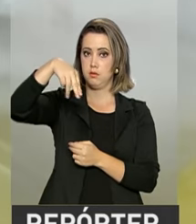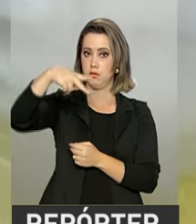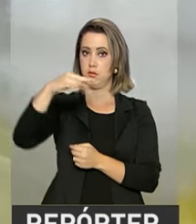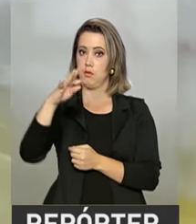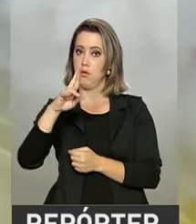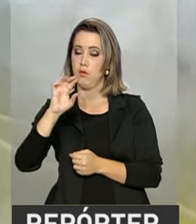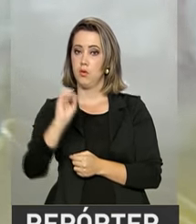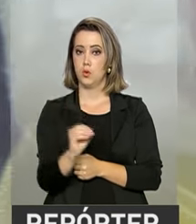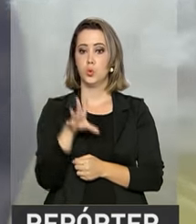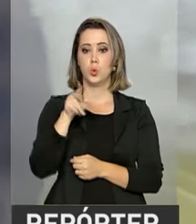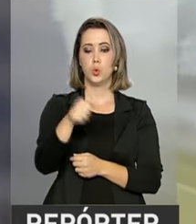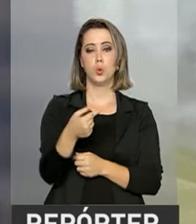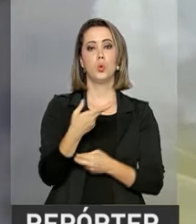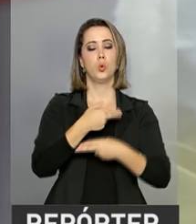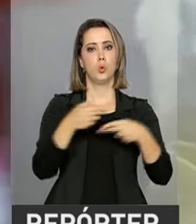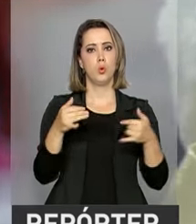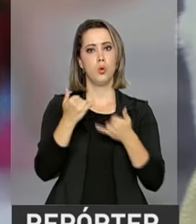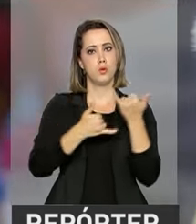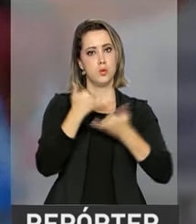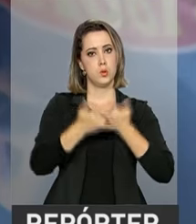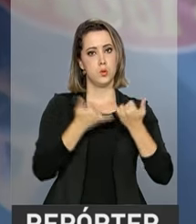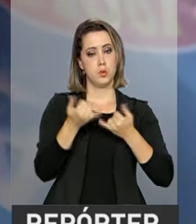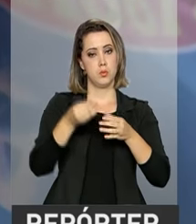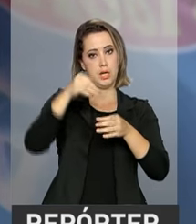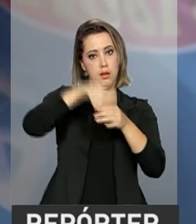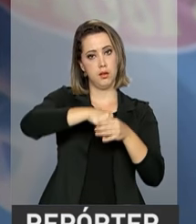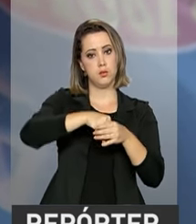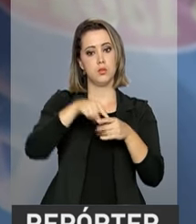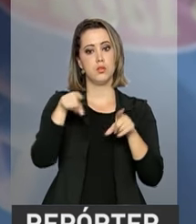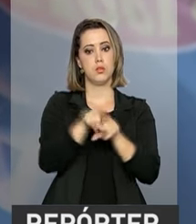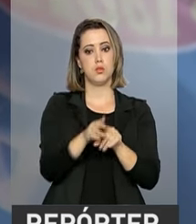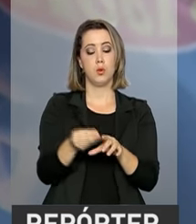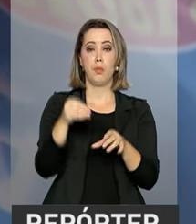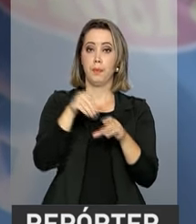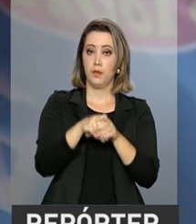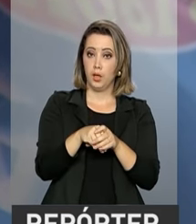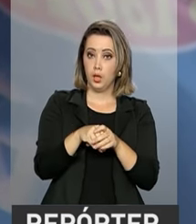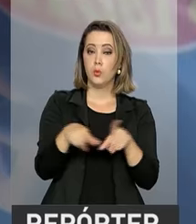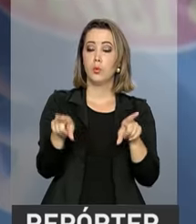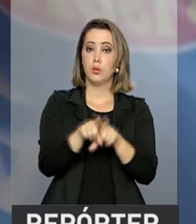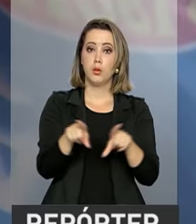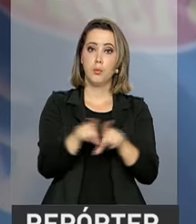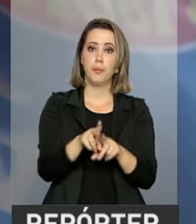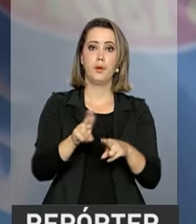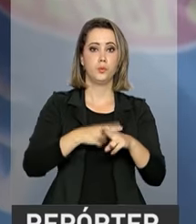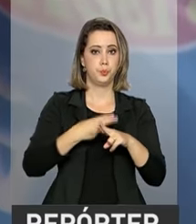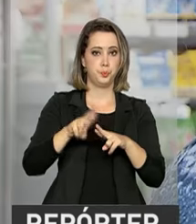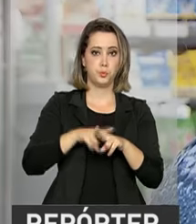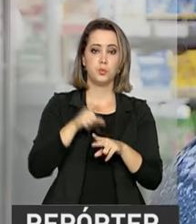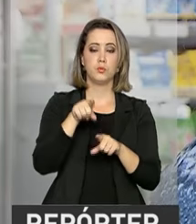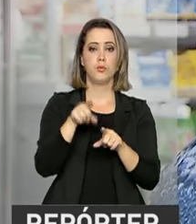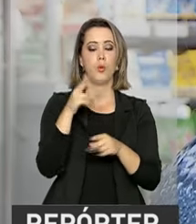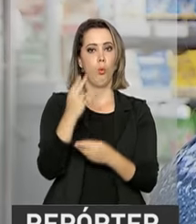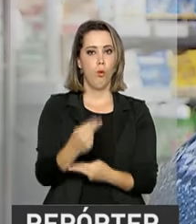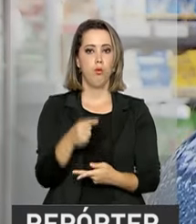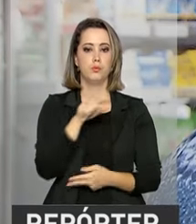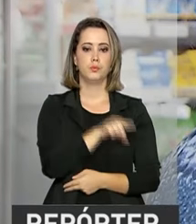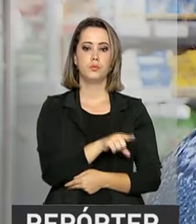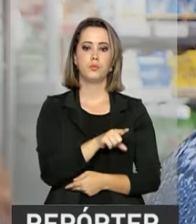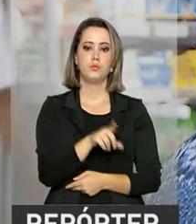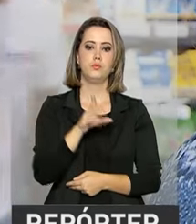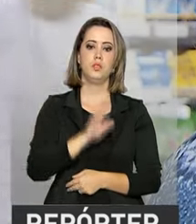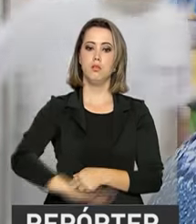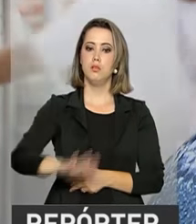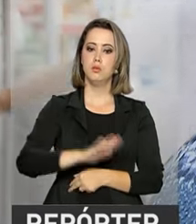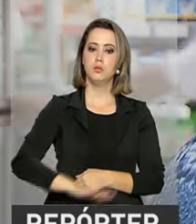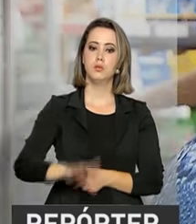para todos os brinquedos comercializados no Brasil. E com aqueles que vêm dentro dos ovos de Páscoa, não é diferente. Dona Yolanda, que tem